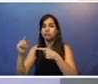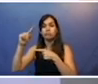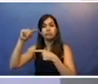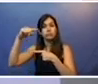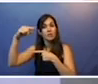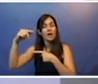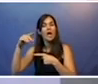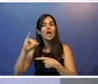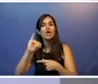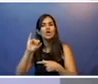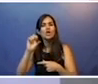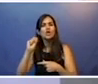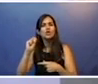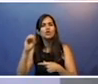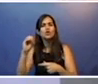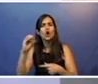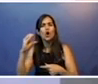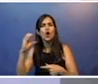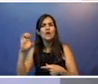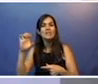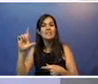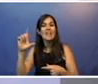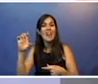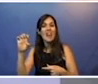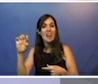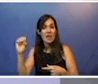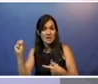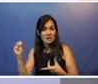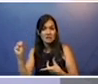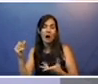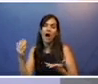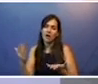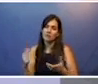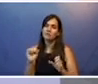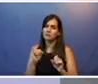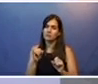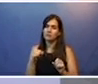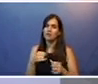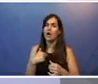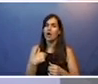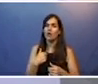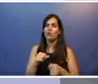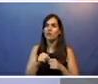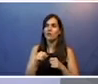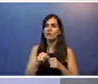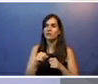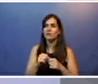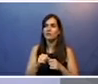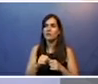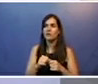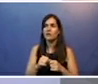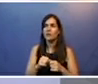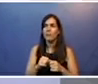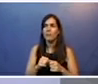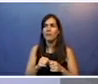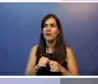que esse lado aqui, ó, BD, vale